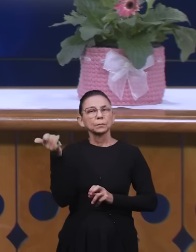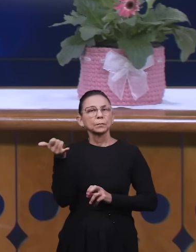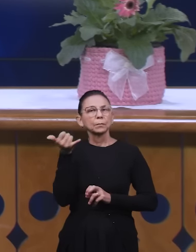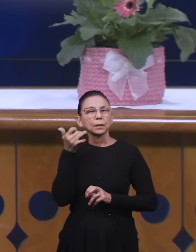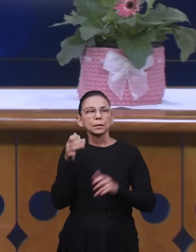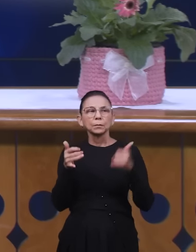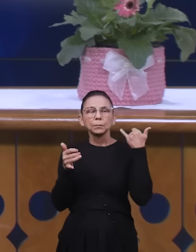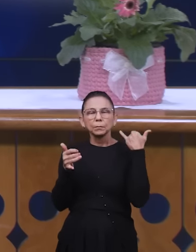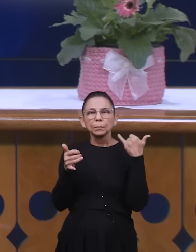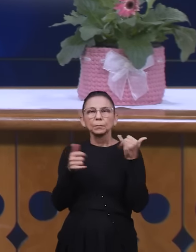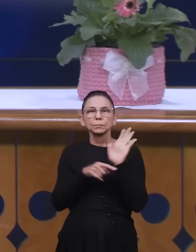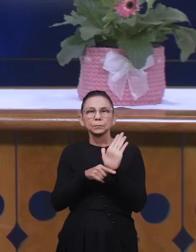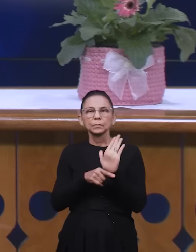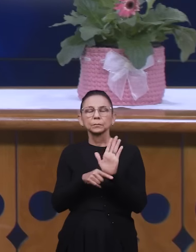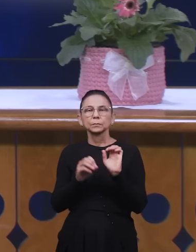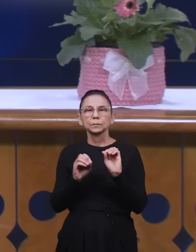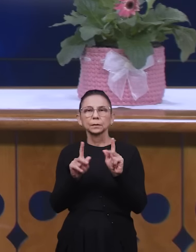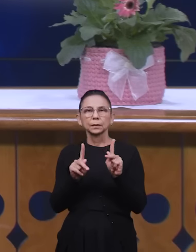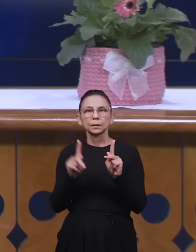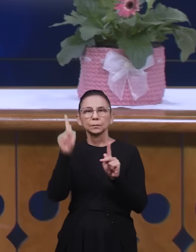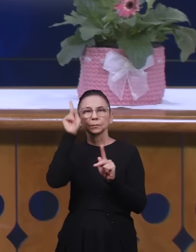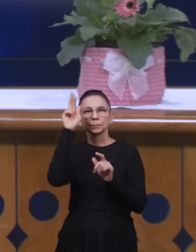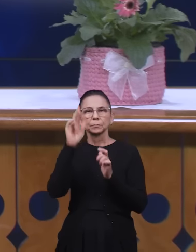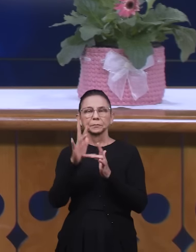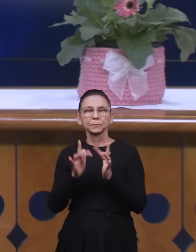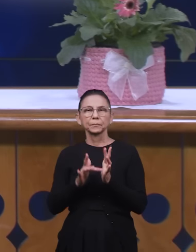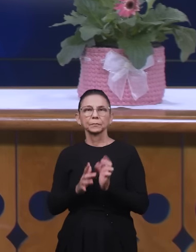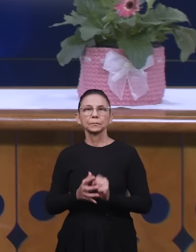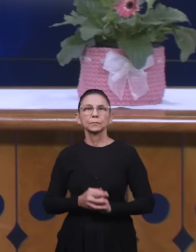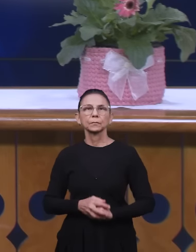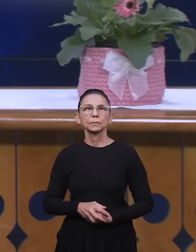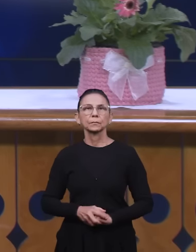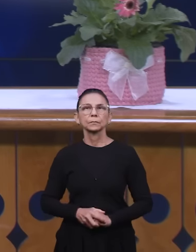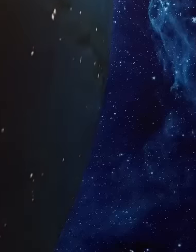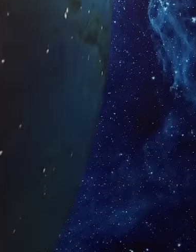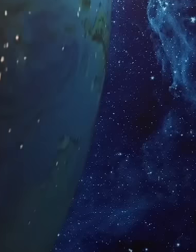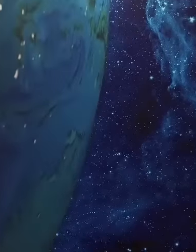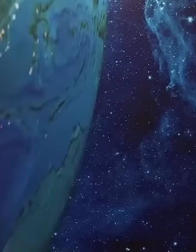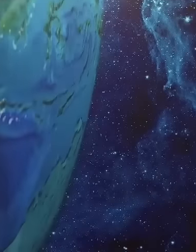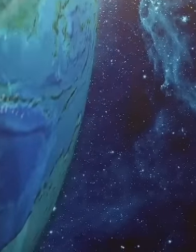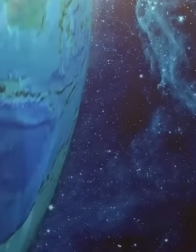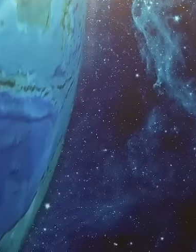vai lhe atender e vai orar com a sua vida. Amém? A todos a paz do Senhor Jesus.